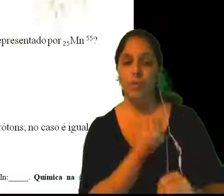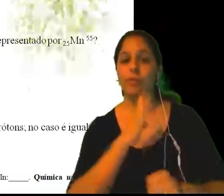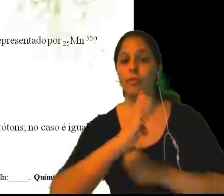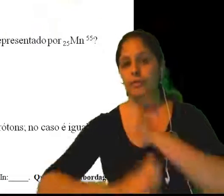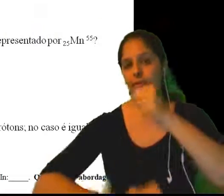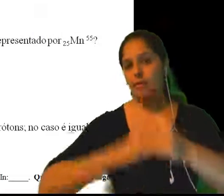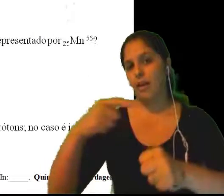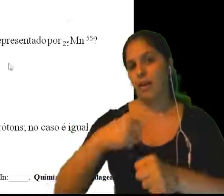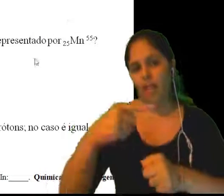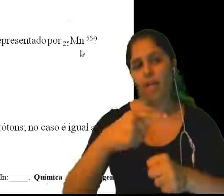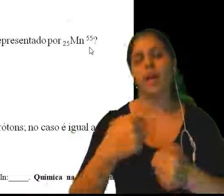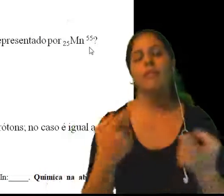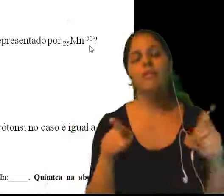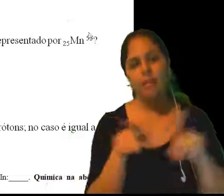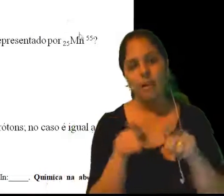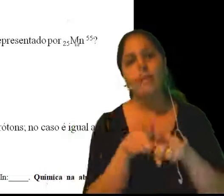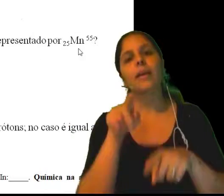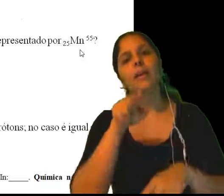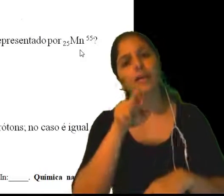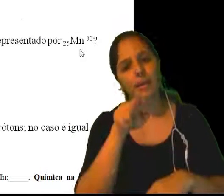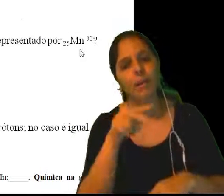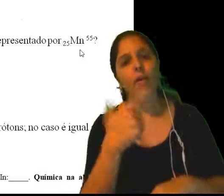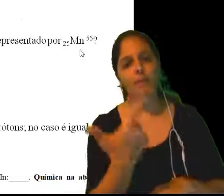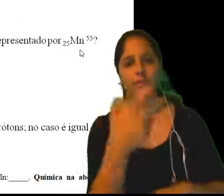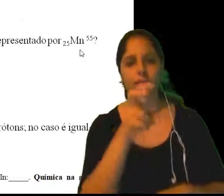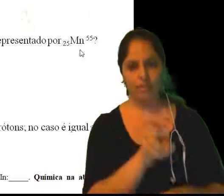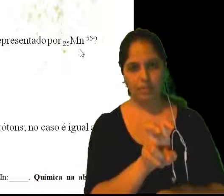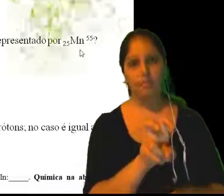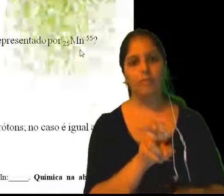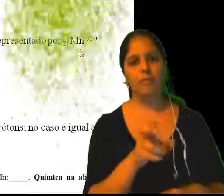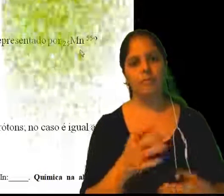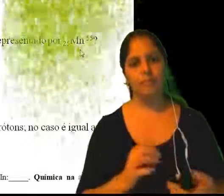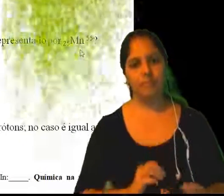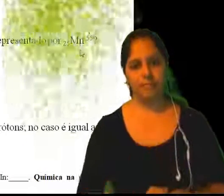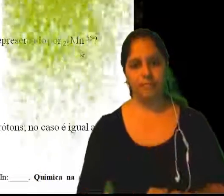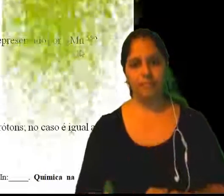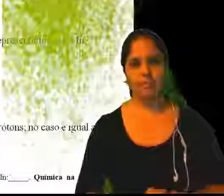o número de elétrons presentes nesse átomo também vai ser igual a 25.